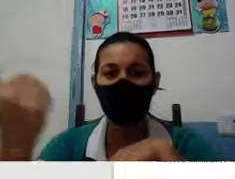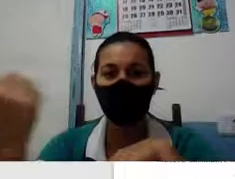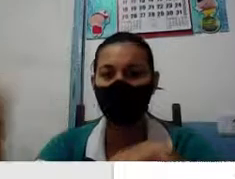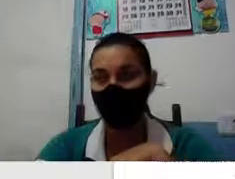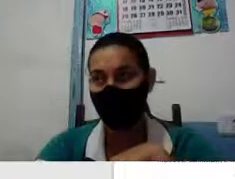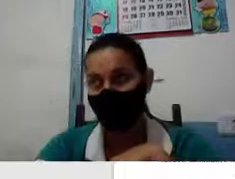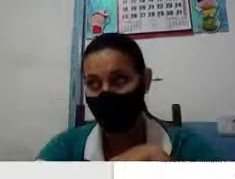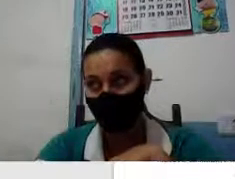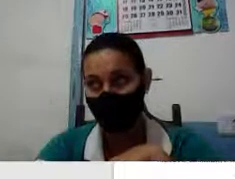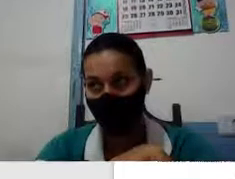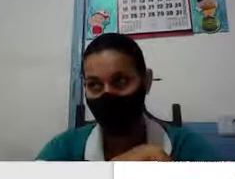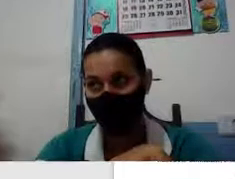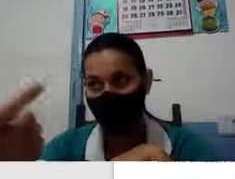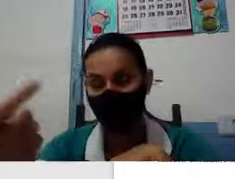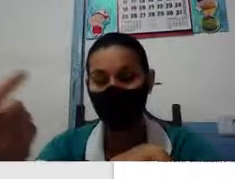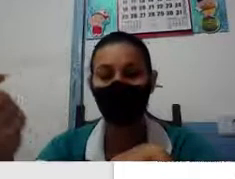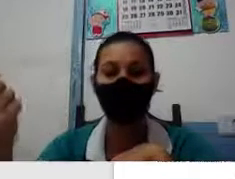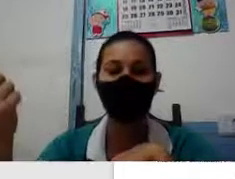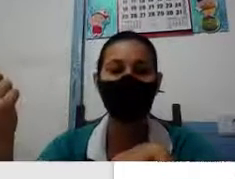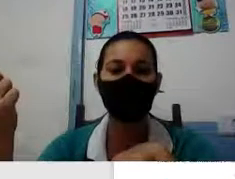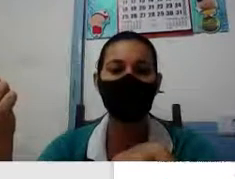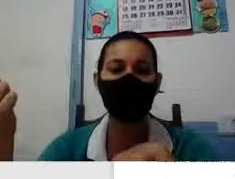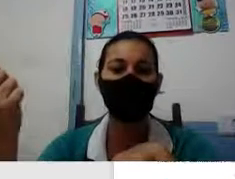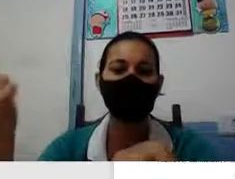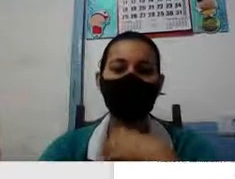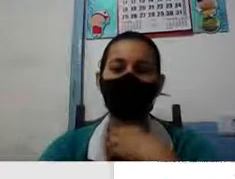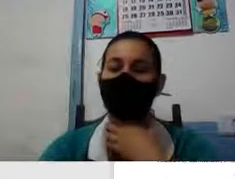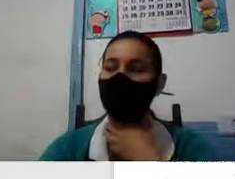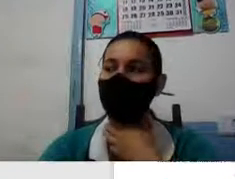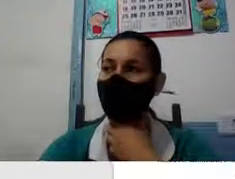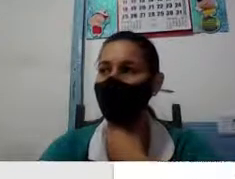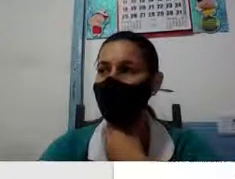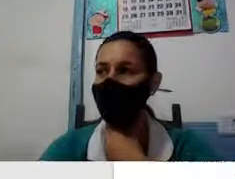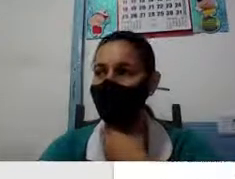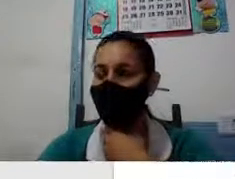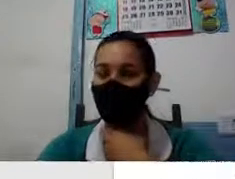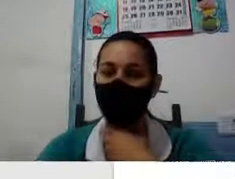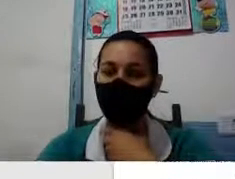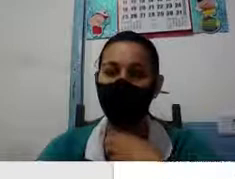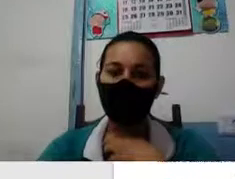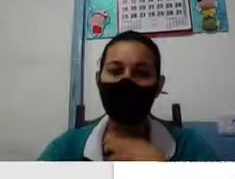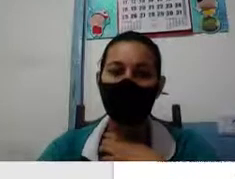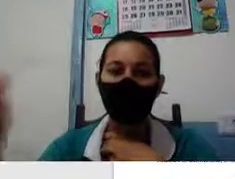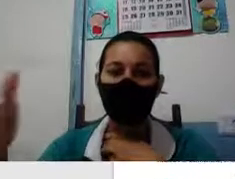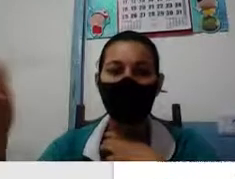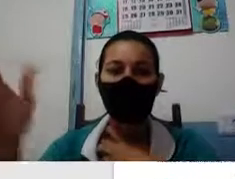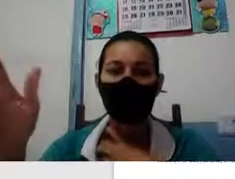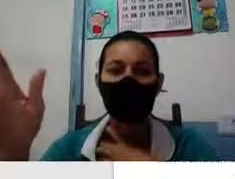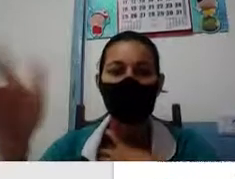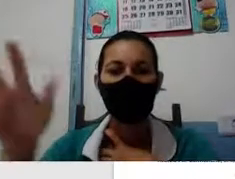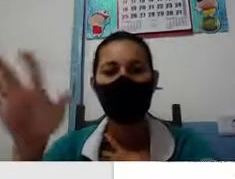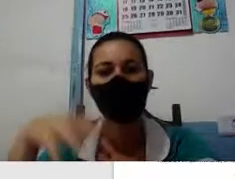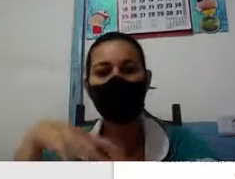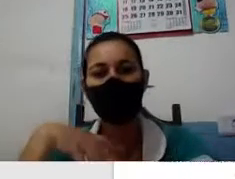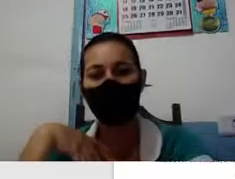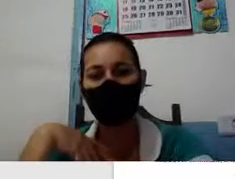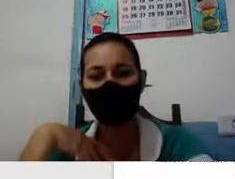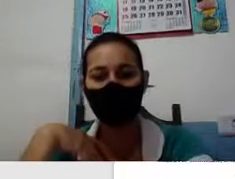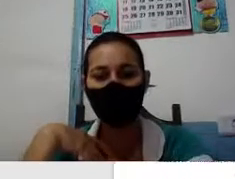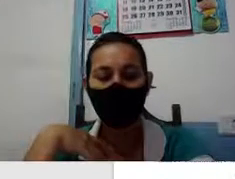temos a Reforma Protestante. Depois nós temos a Contra-Reforma Católica, que aconteceu aí entre